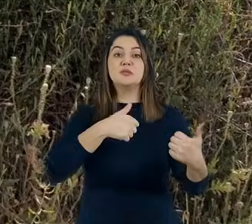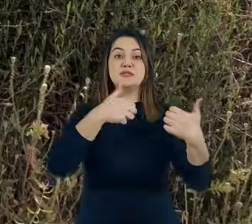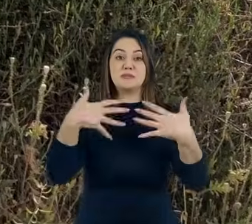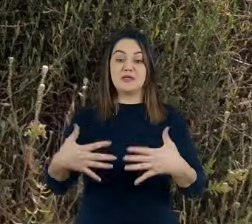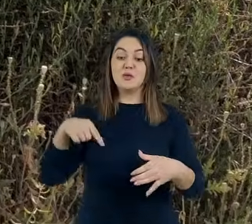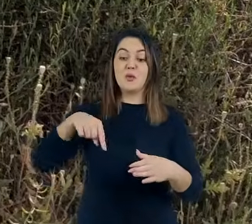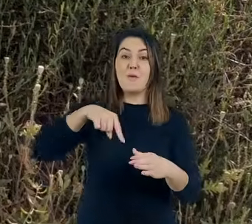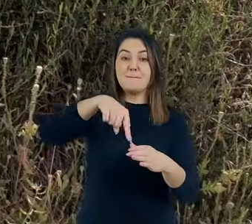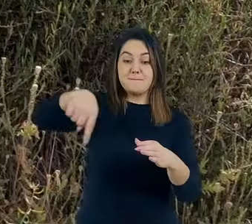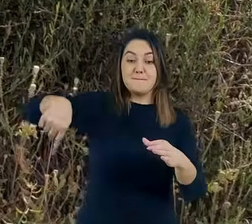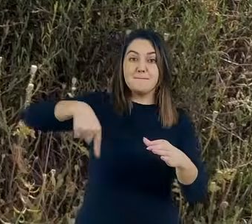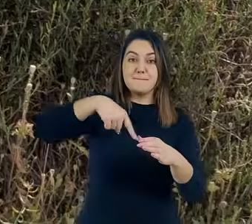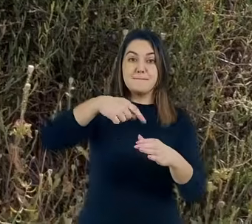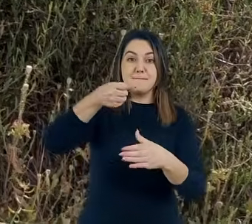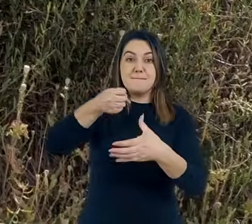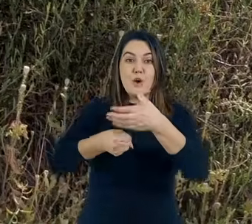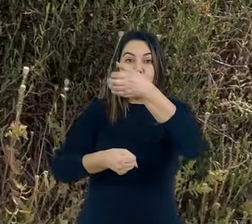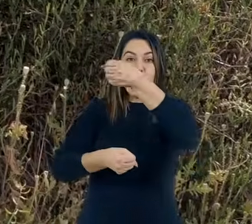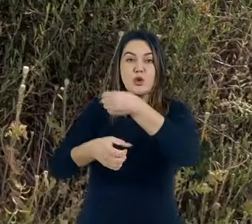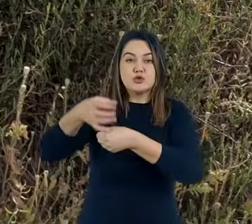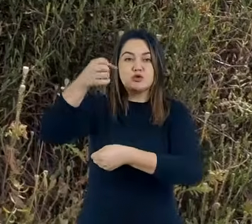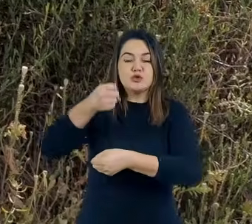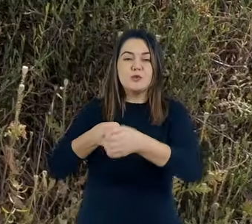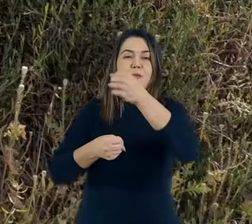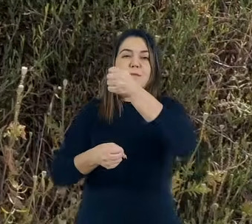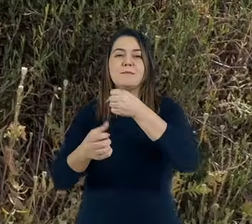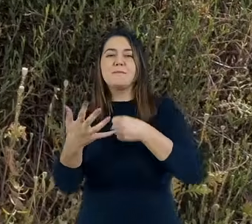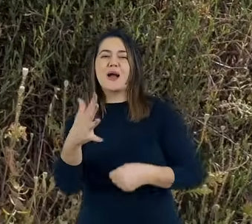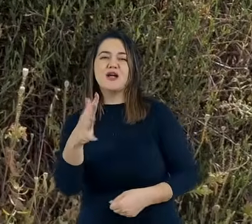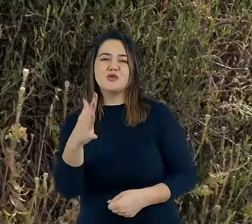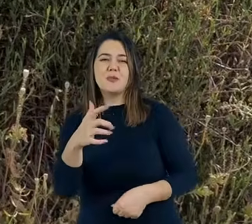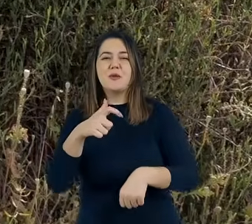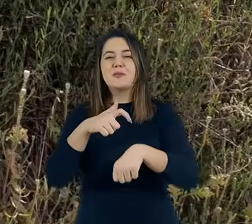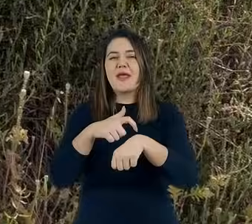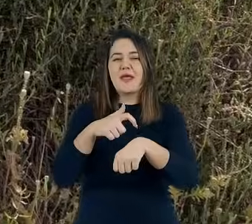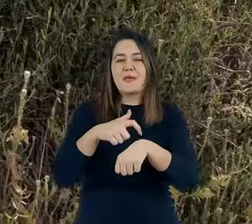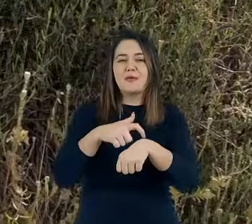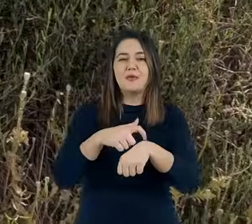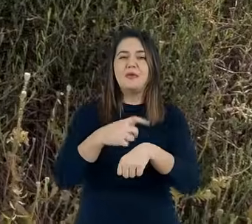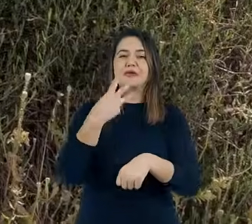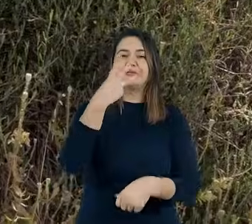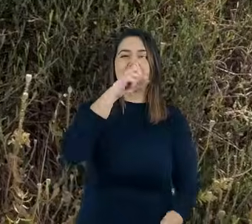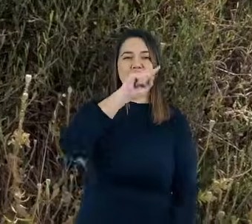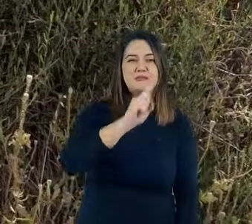eu estou dizendo que esse poço aqui tem nada mais, nada menos que